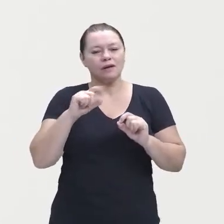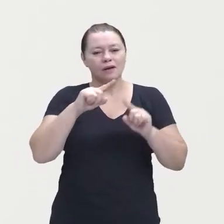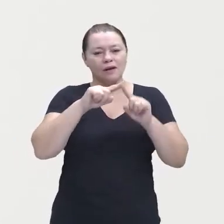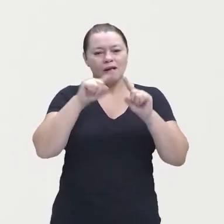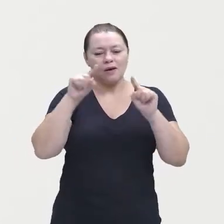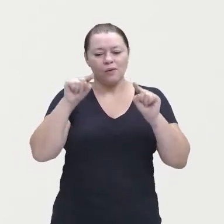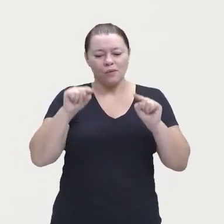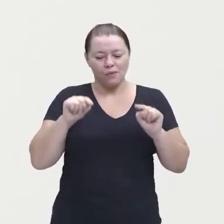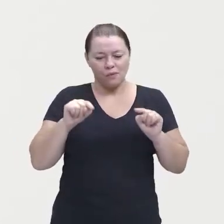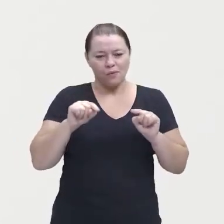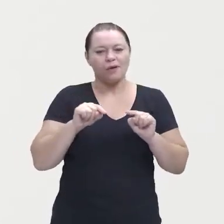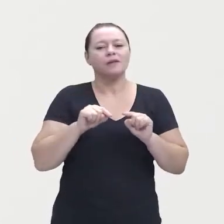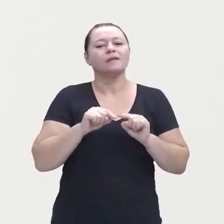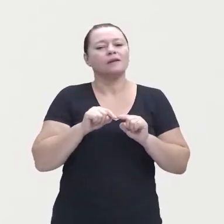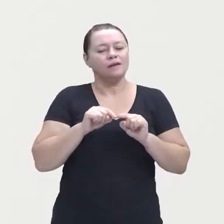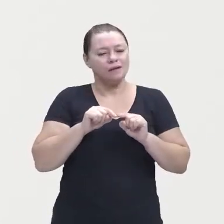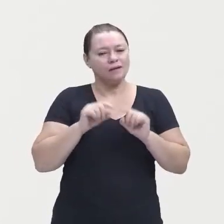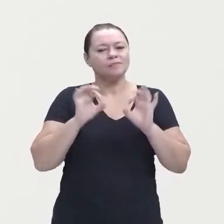quadrados.